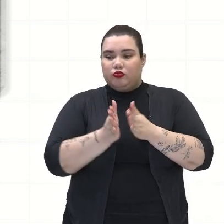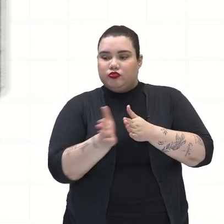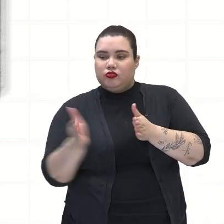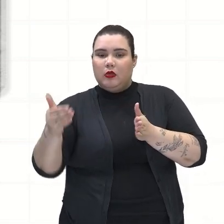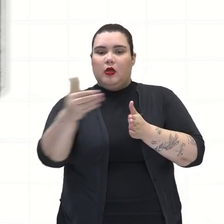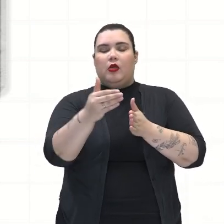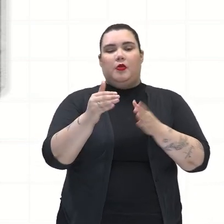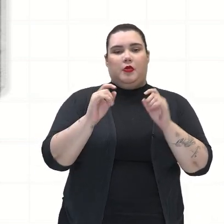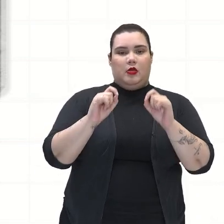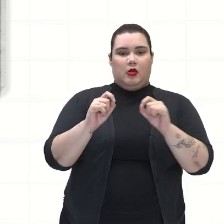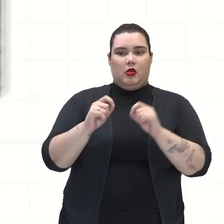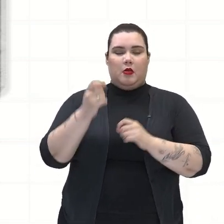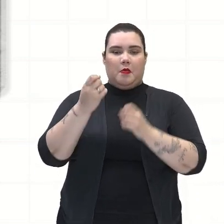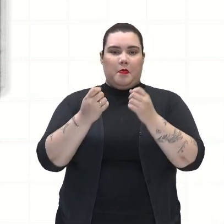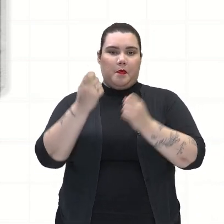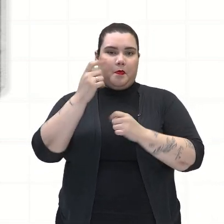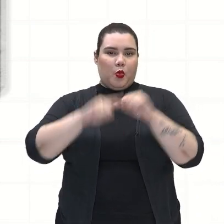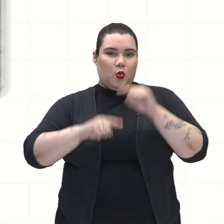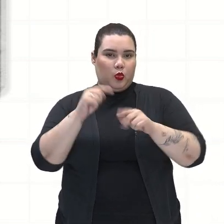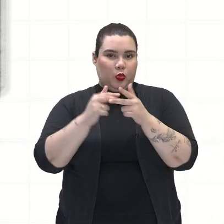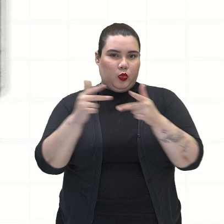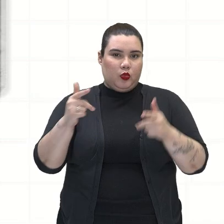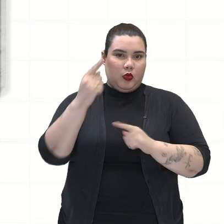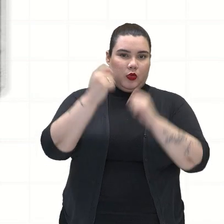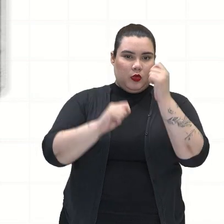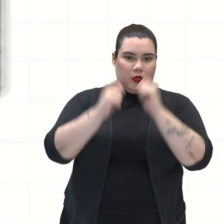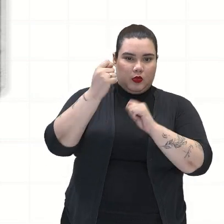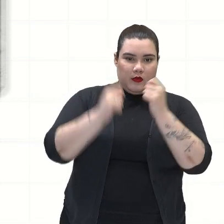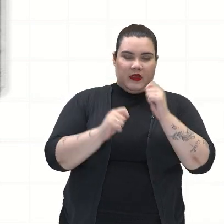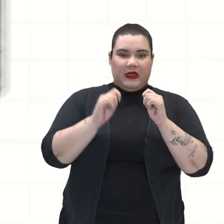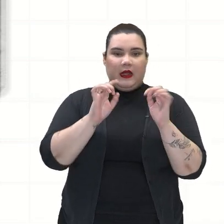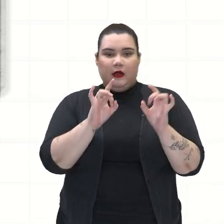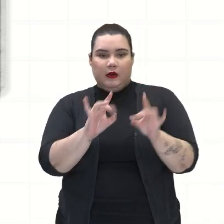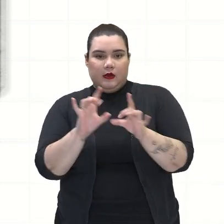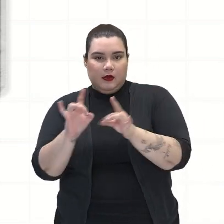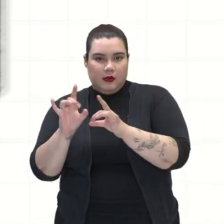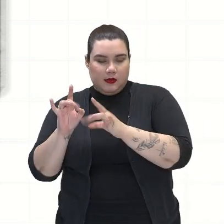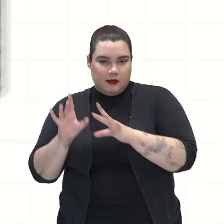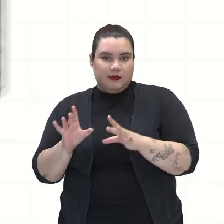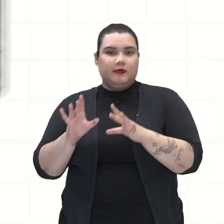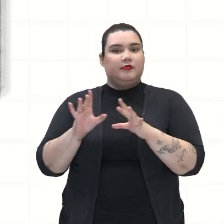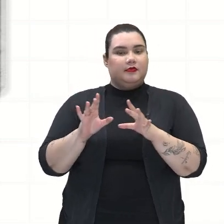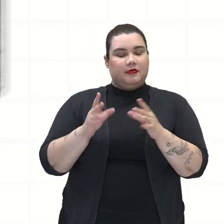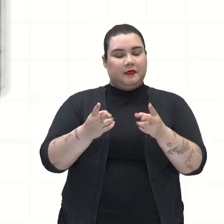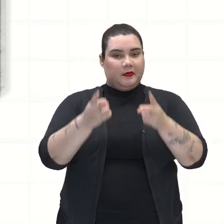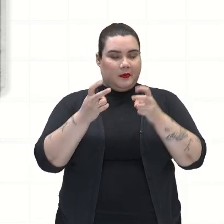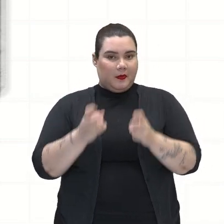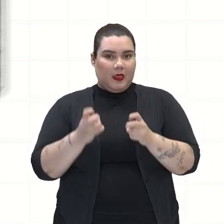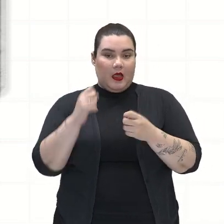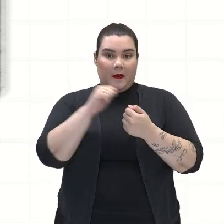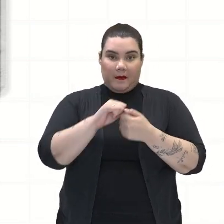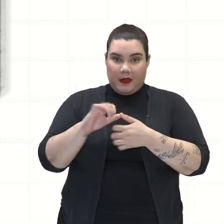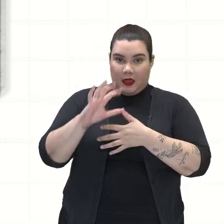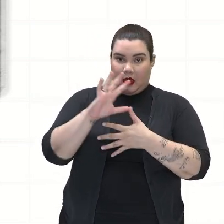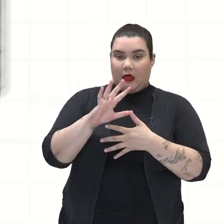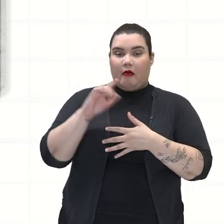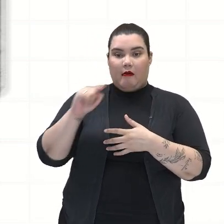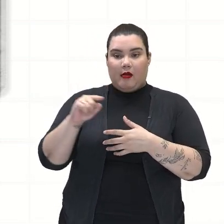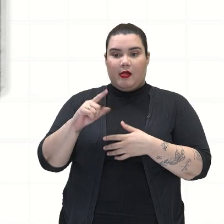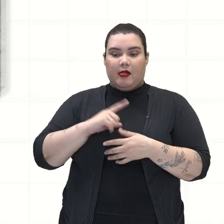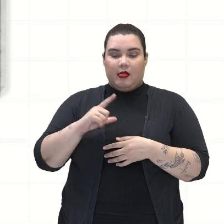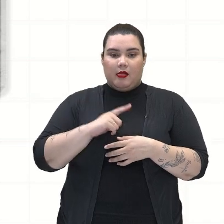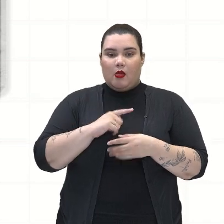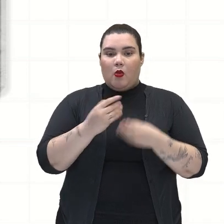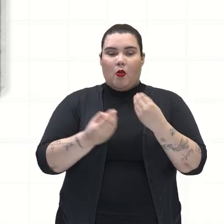produção industrial. E aí você tem o papel da nação americana diante da